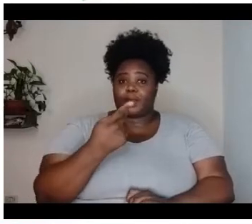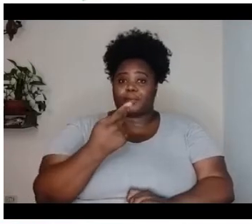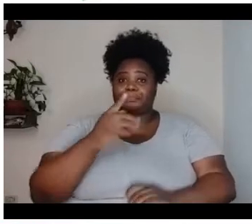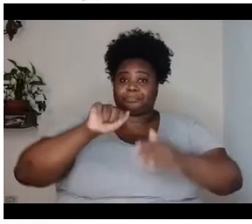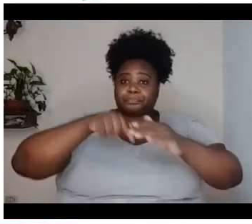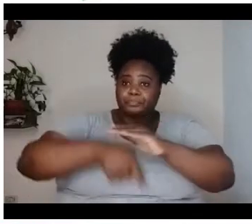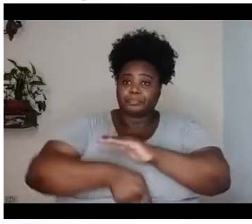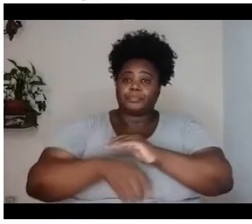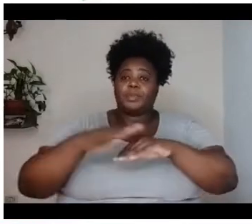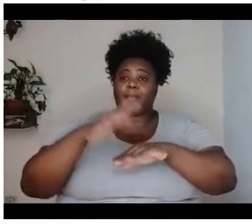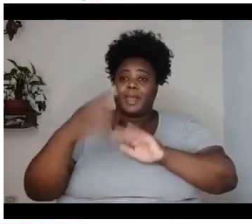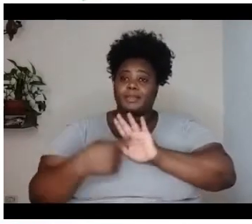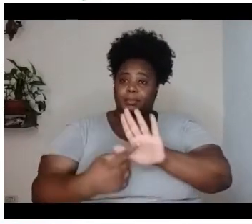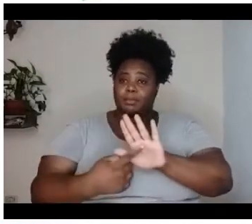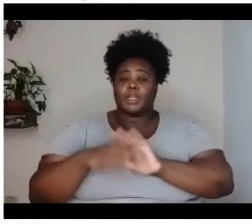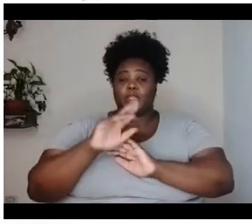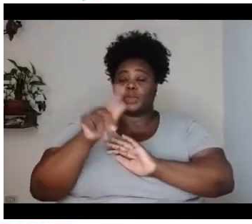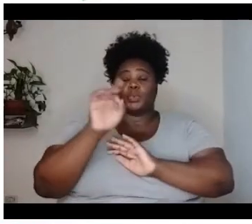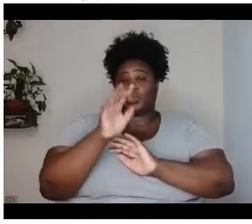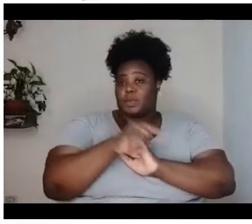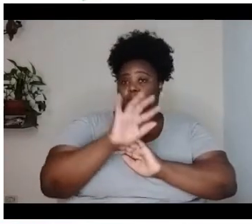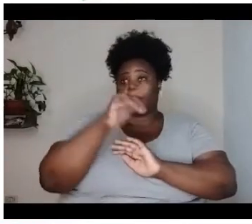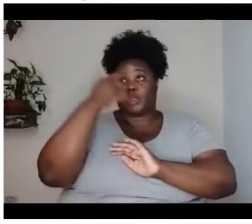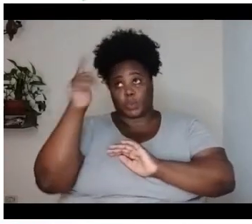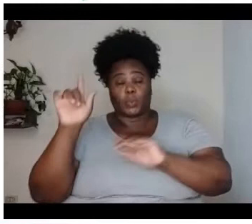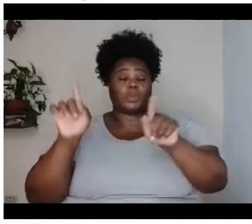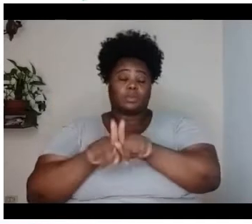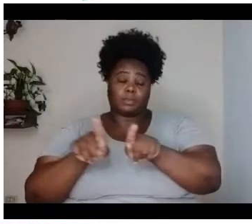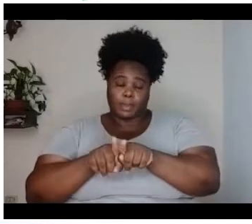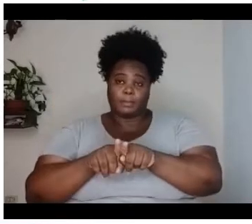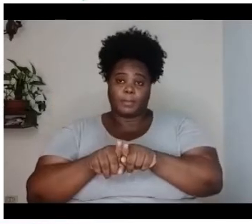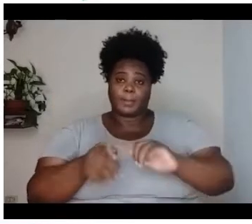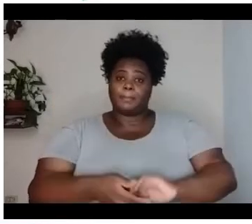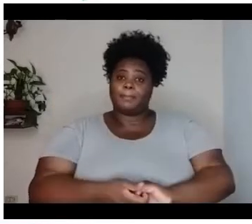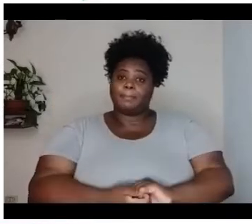na performance, não só nessa, né, em outras também.